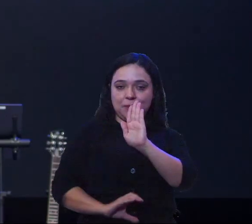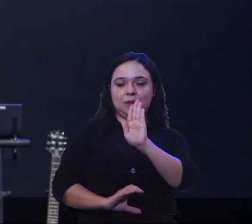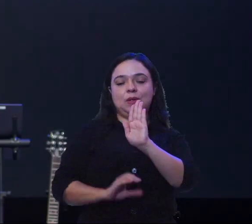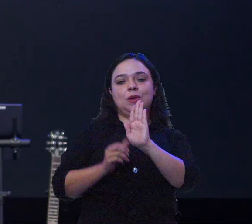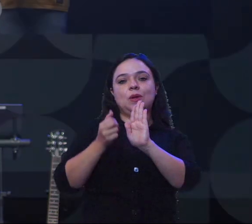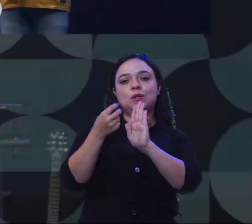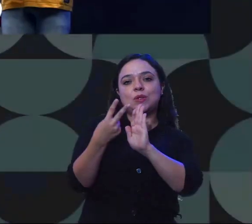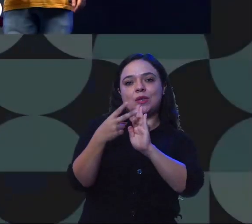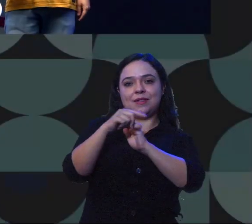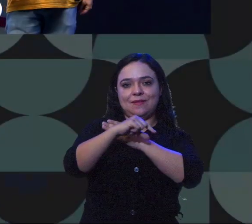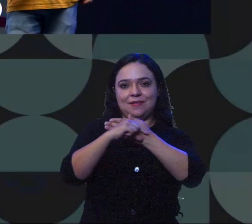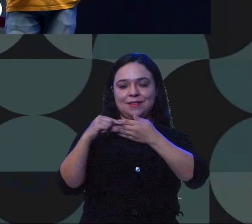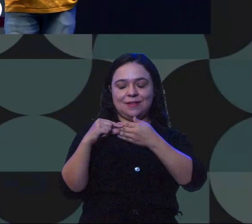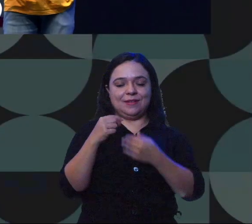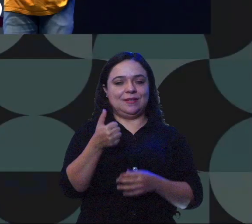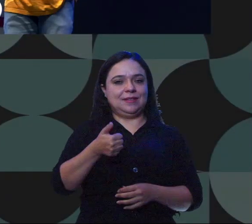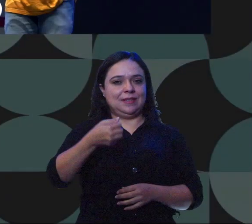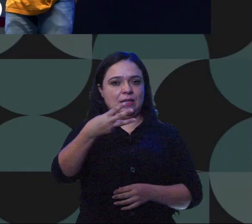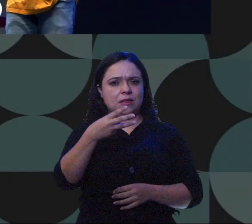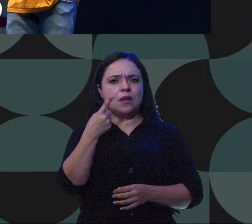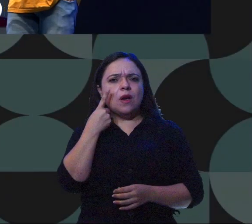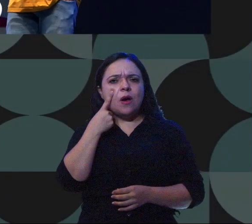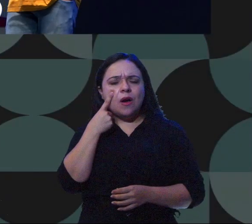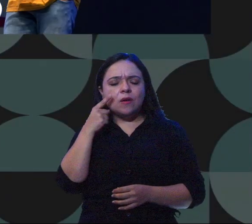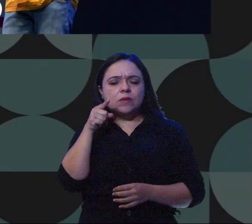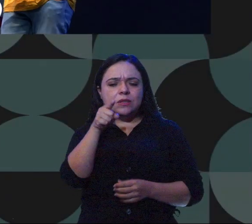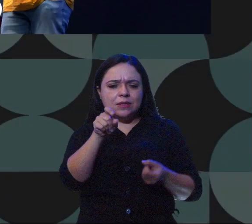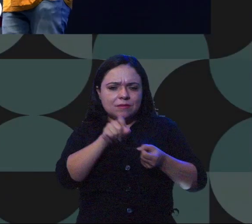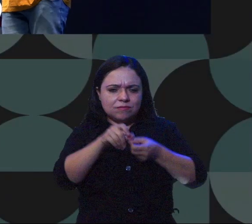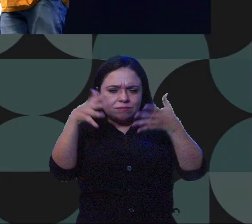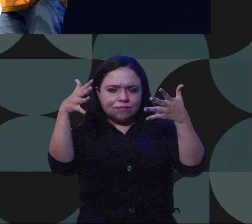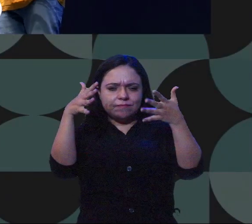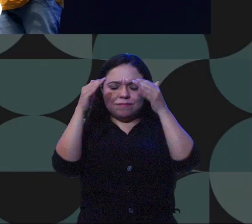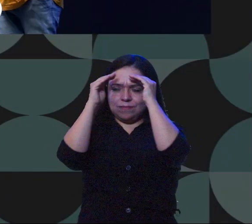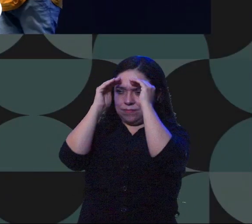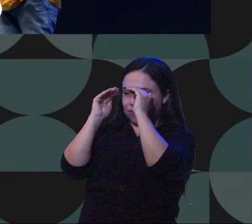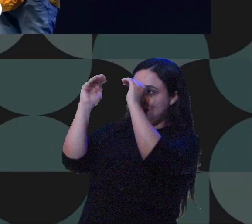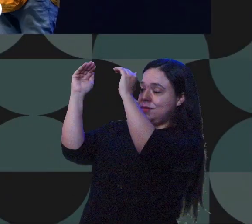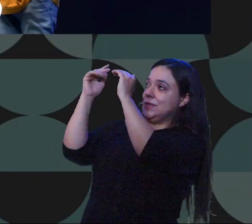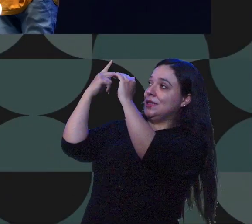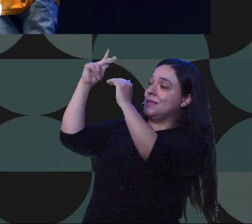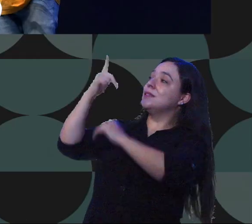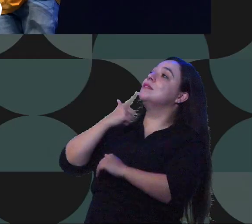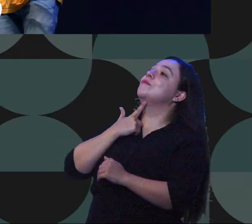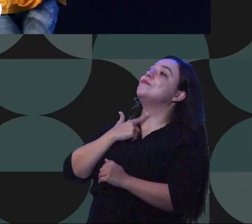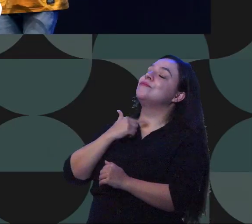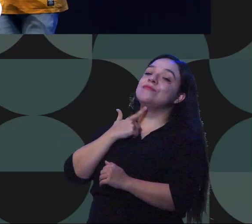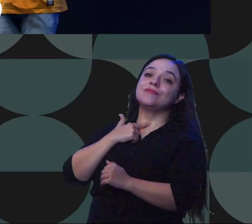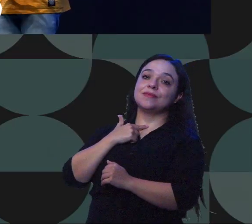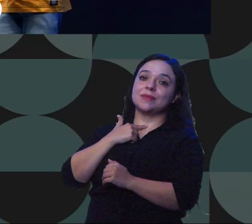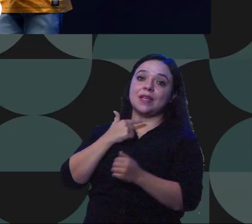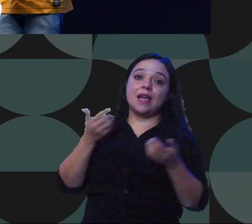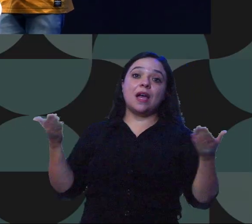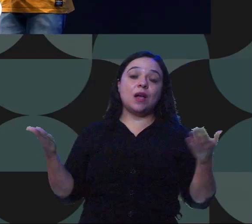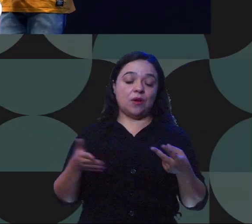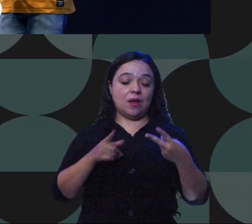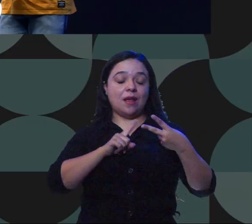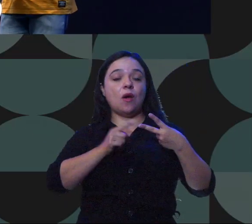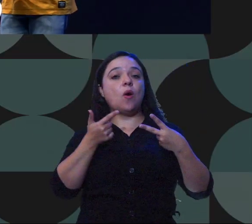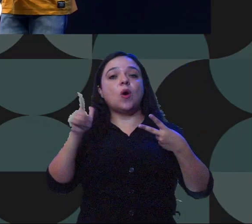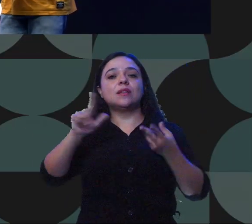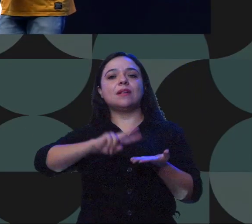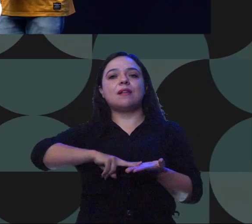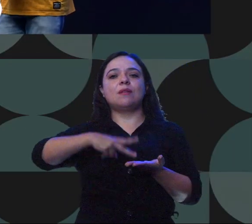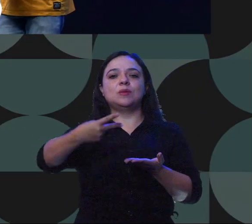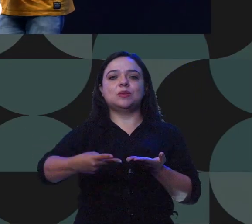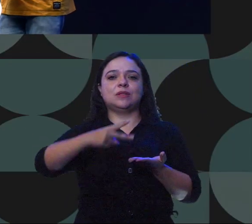você tanto querer quanto realizar de acordo com a vontade dele. Isso na NVI. Agora olha o que diz na NVT. Pois Deus